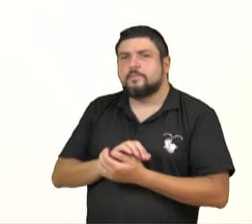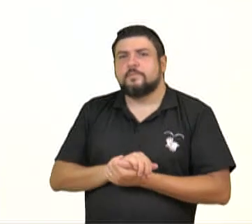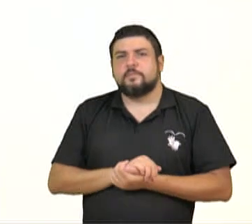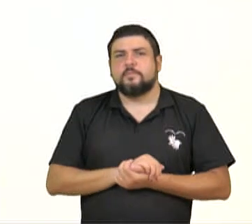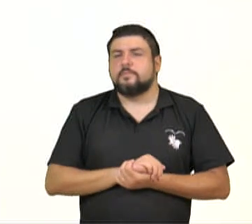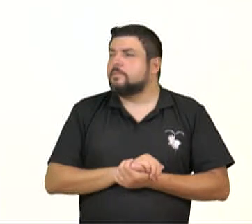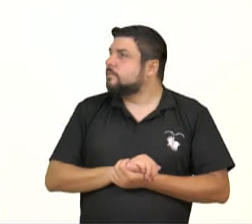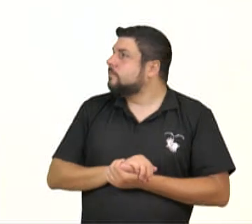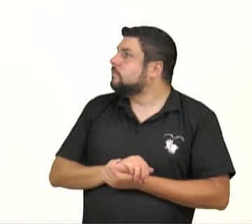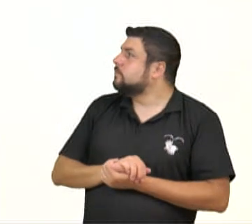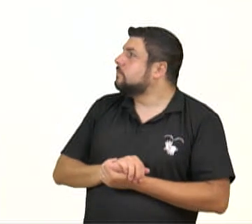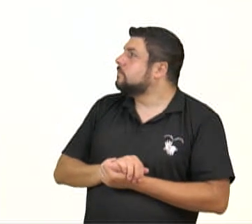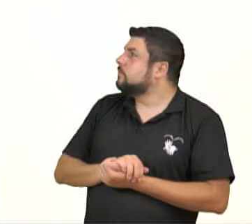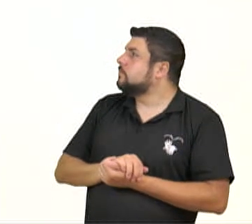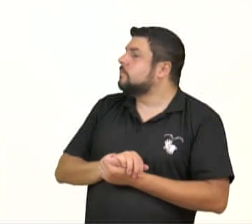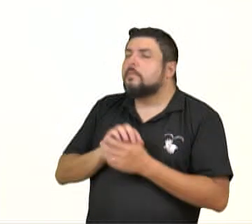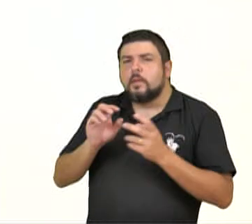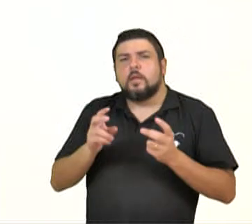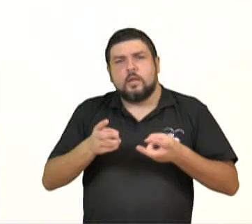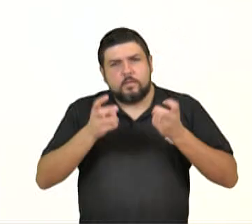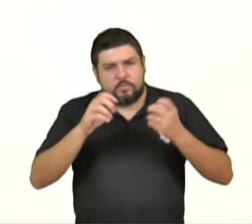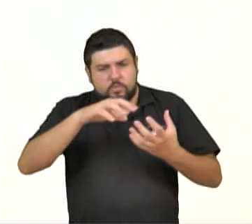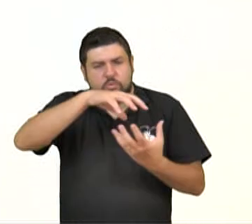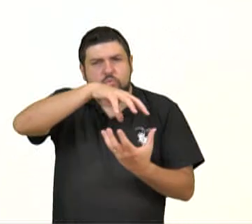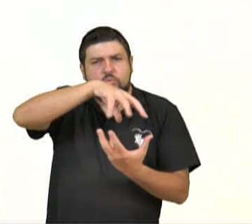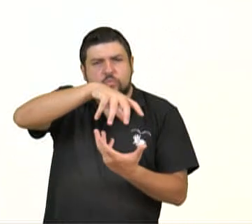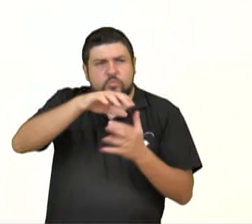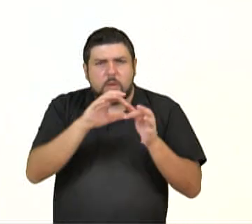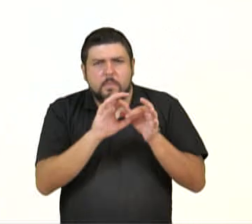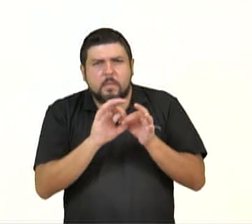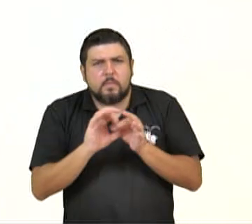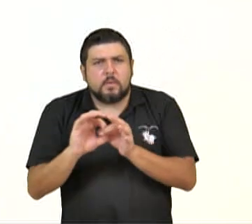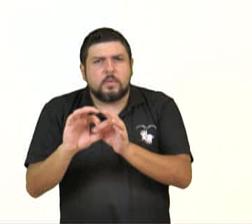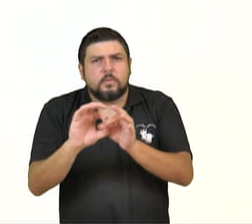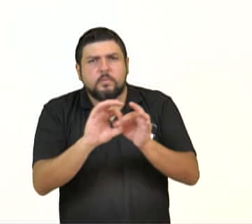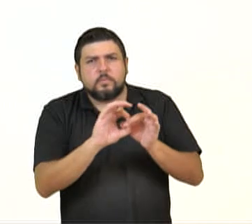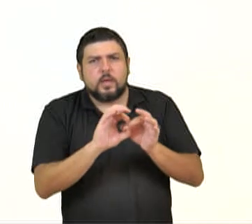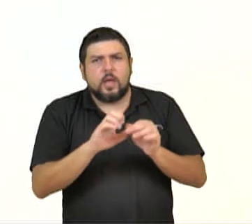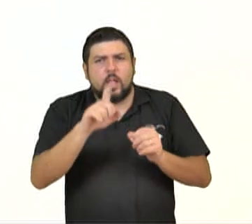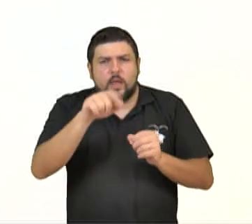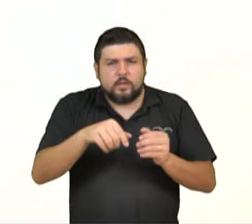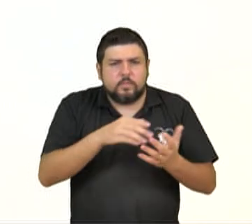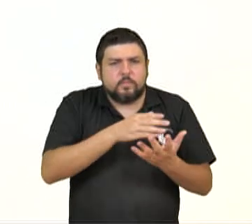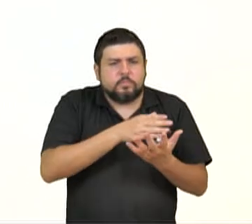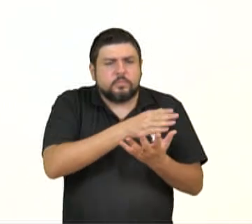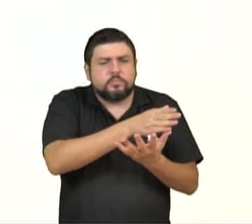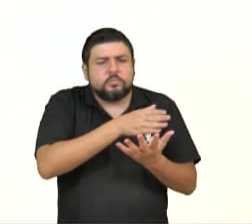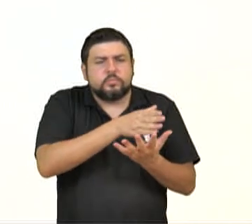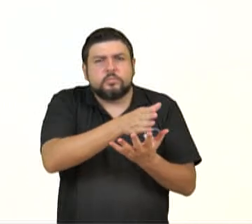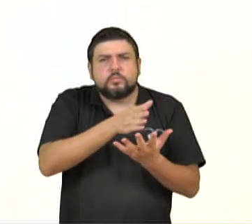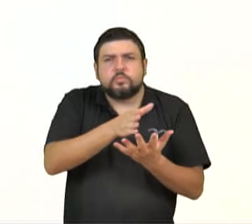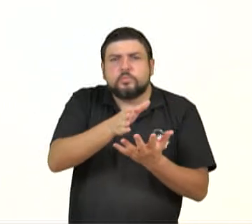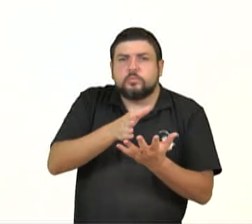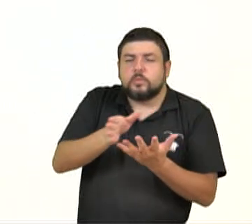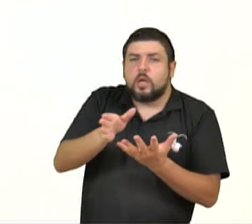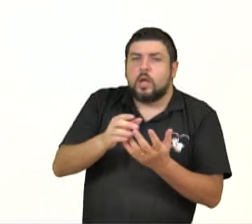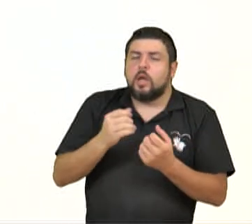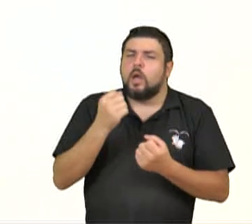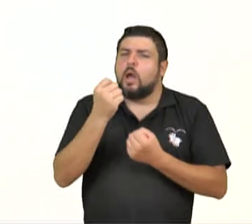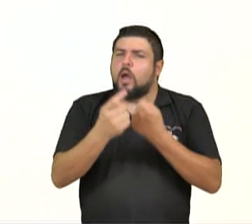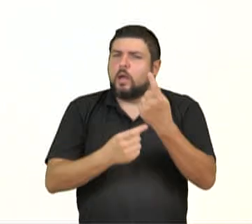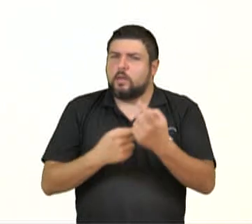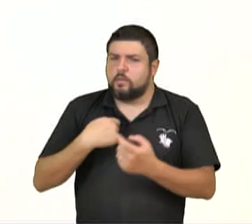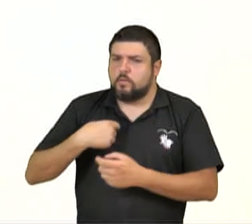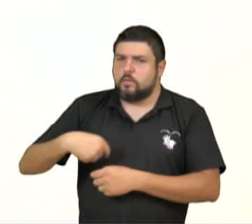esta conectividade em termos de mundo, então esses caminhos, e são caminhos muitas vezes não visíveis, porque eles